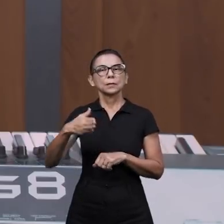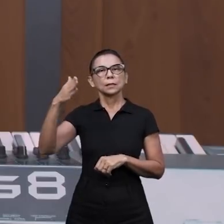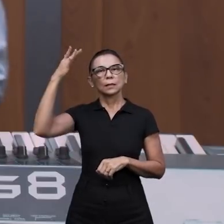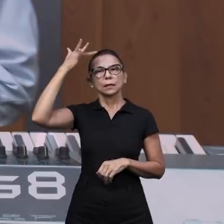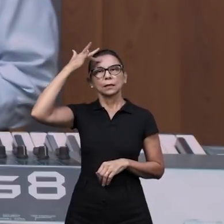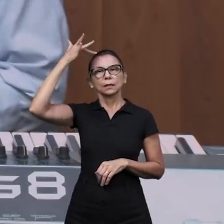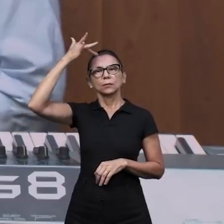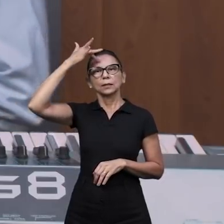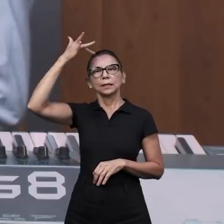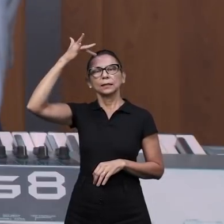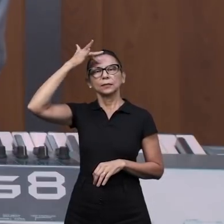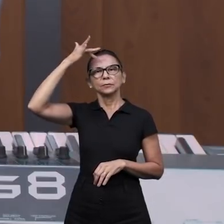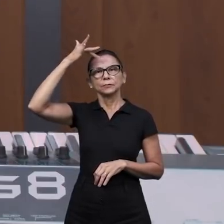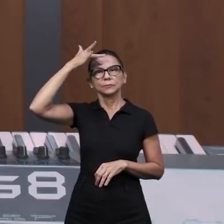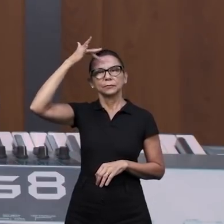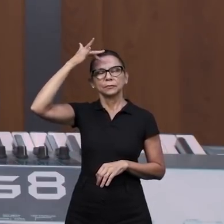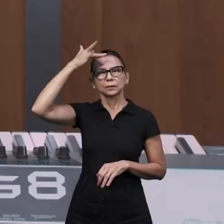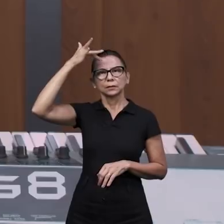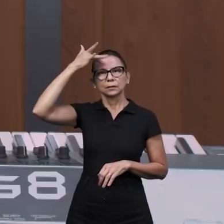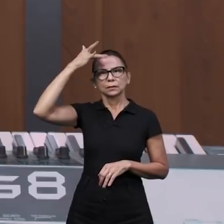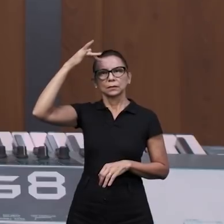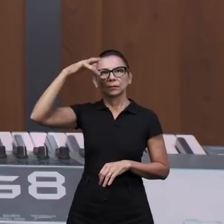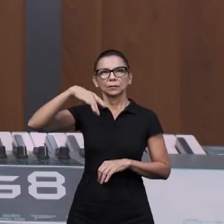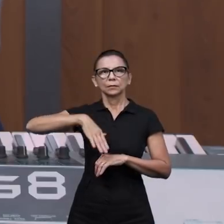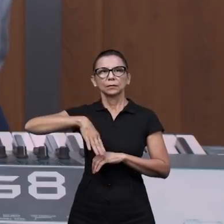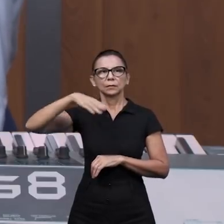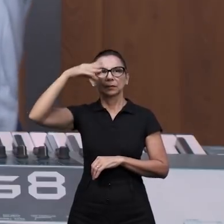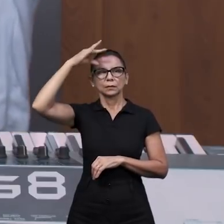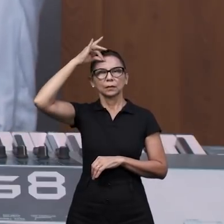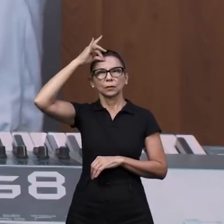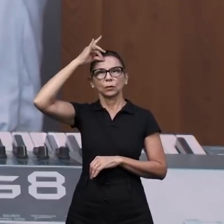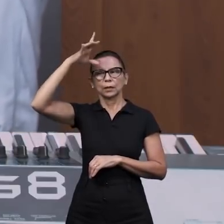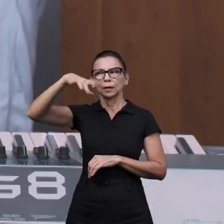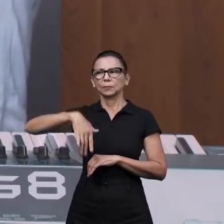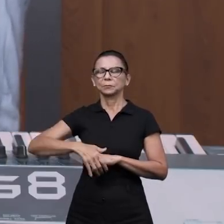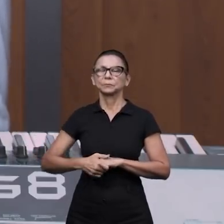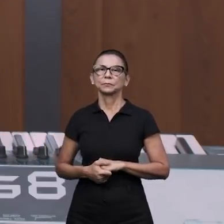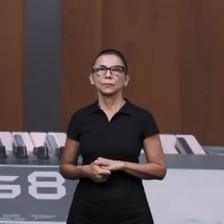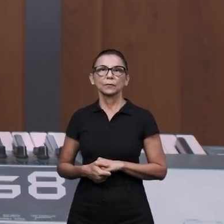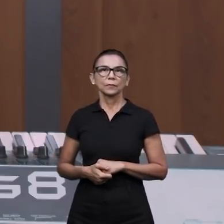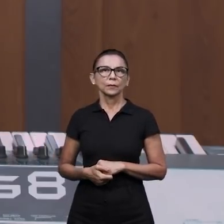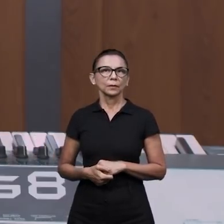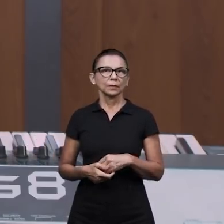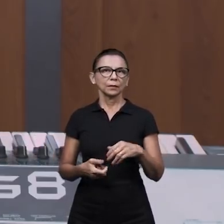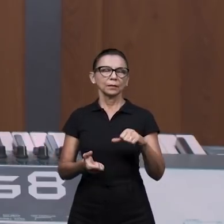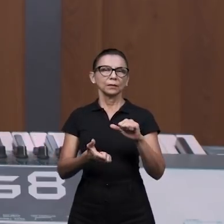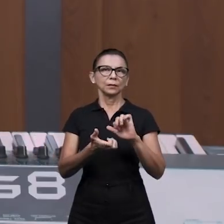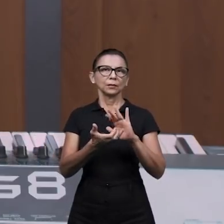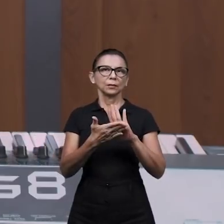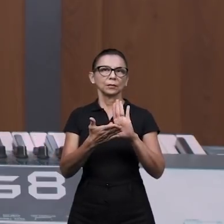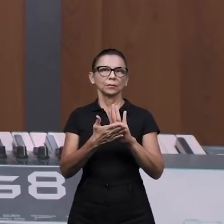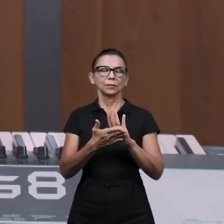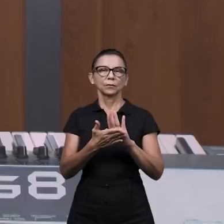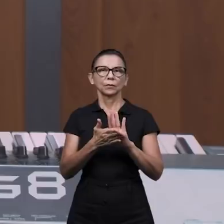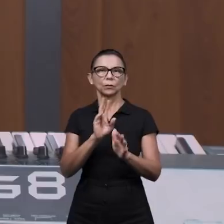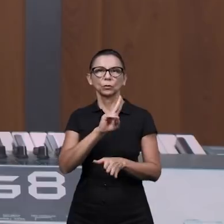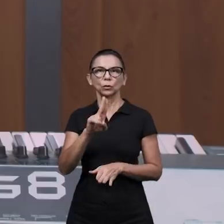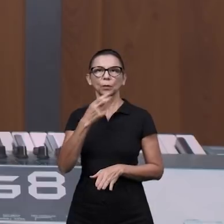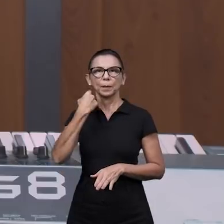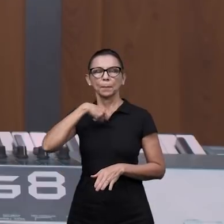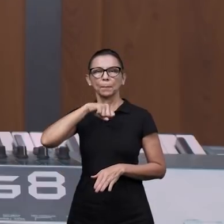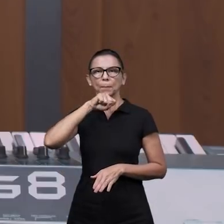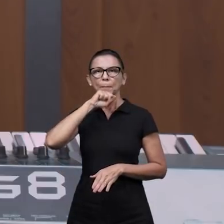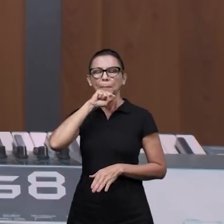decorada e que você tenha facilidade de pegar os louvores. Agora a gente vai para o louvor Pai, estou a te clamar. É um louvor em